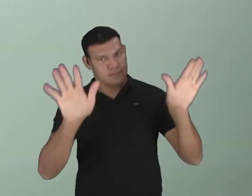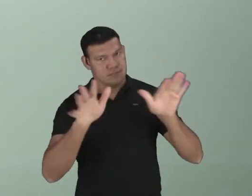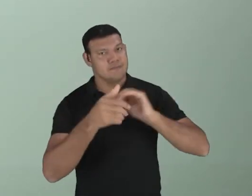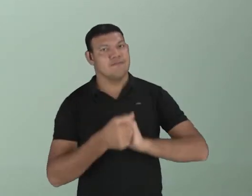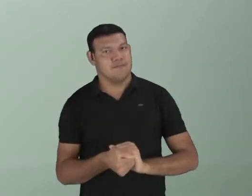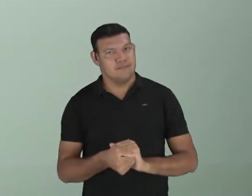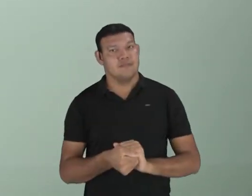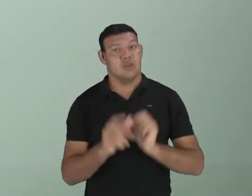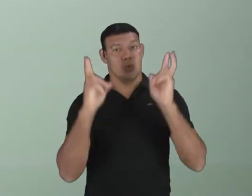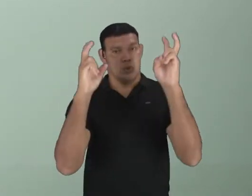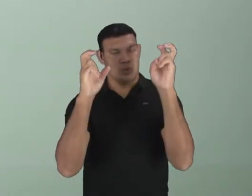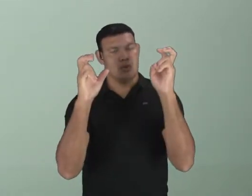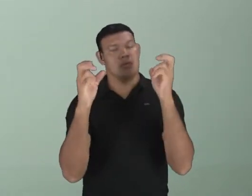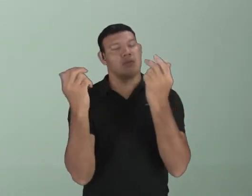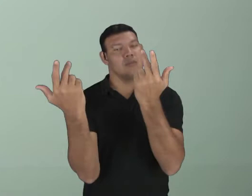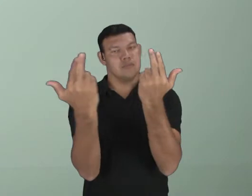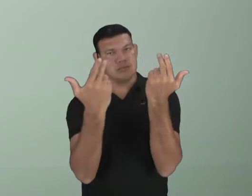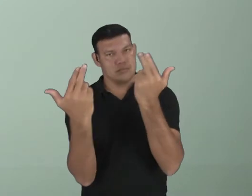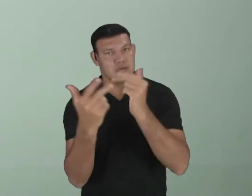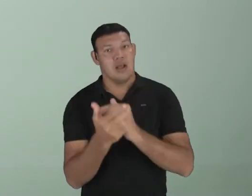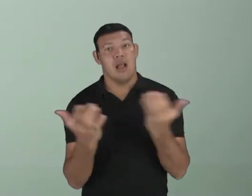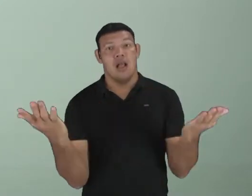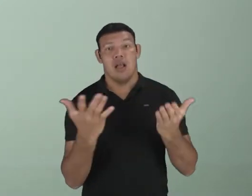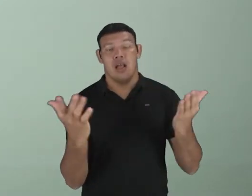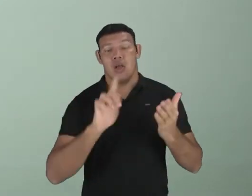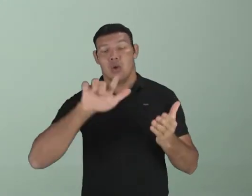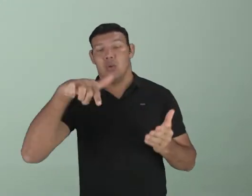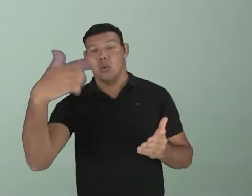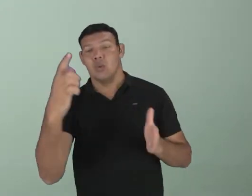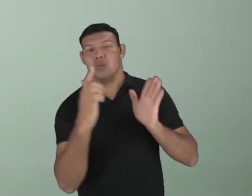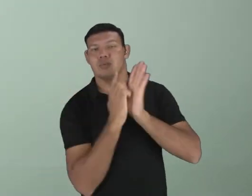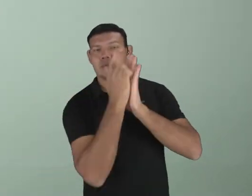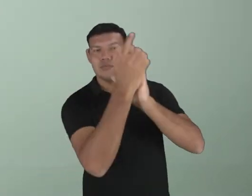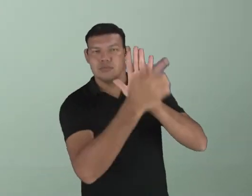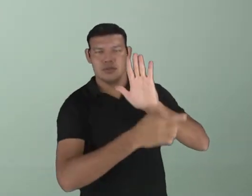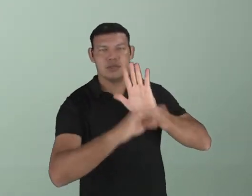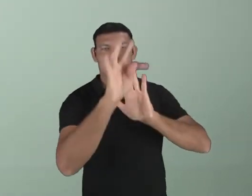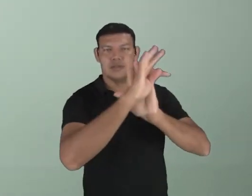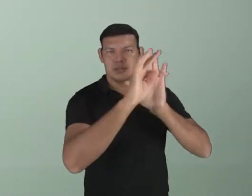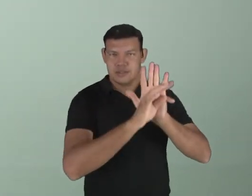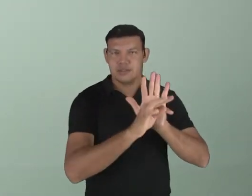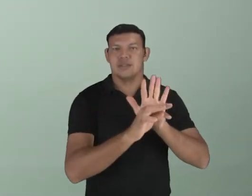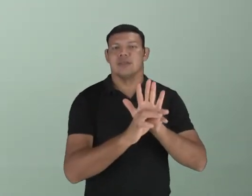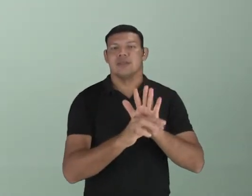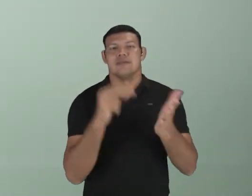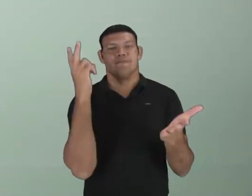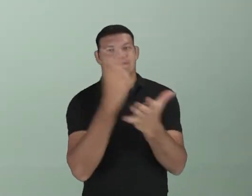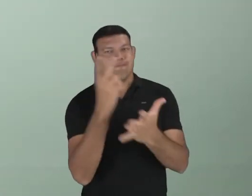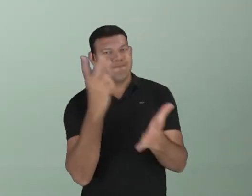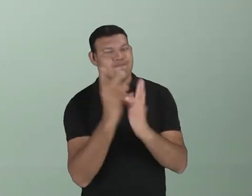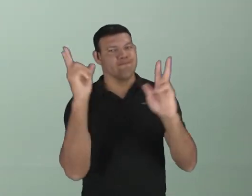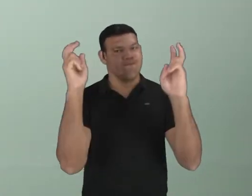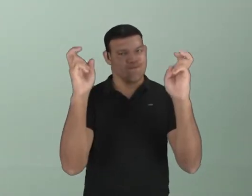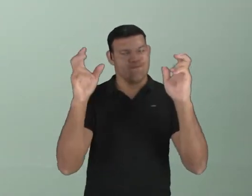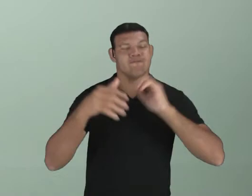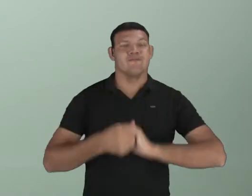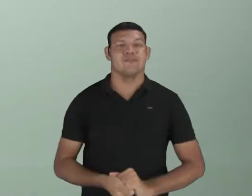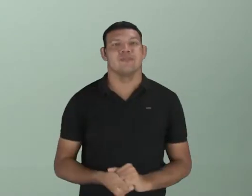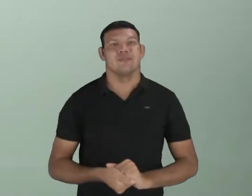o mesmo tema. Agora vamos ver outro gênero textual falando sobre a mesma temática. Vamos lá?